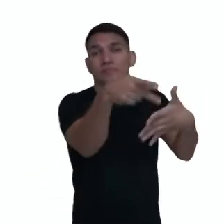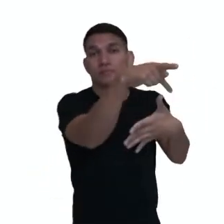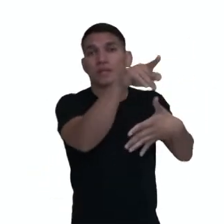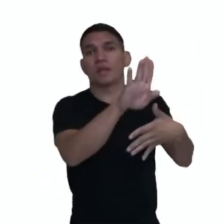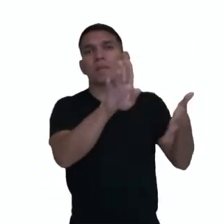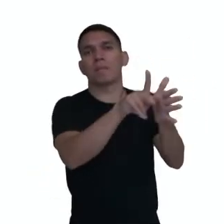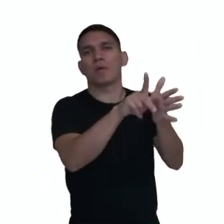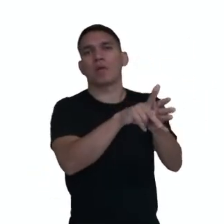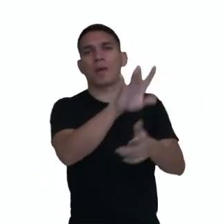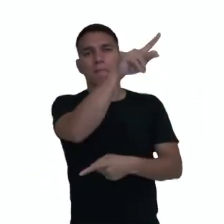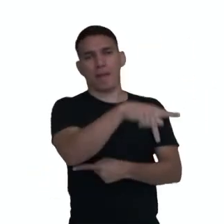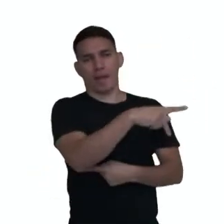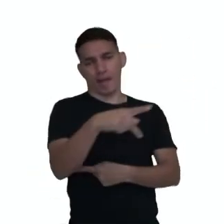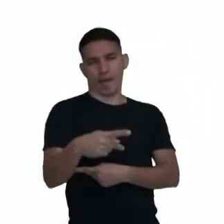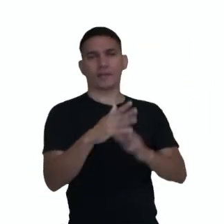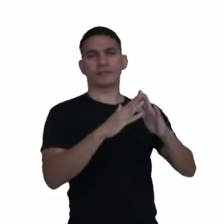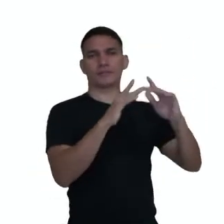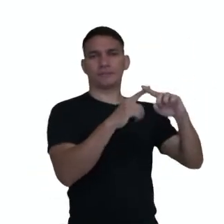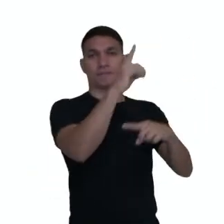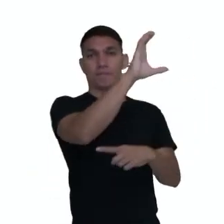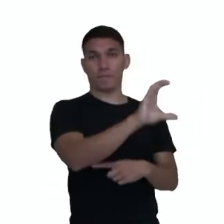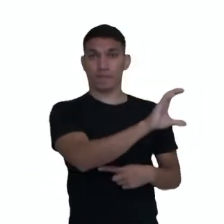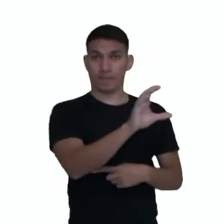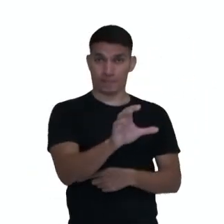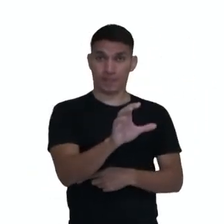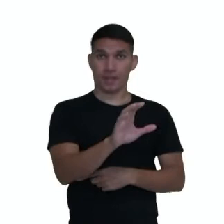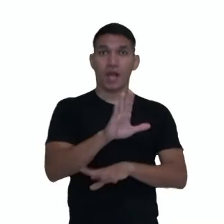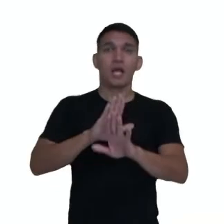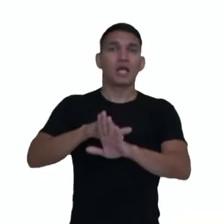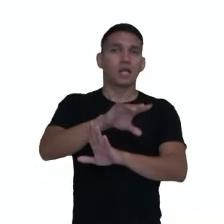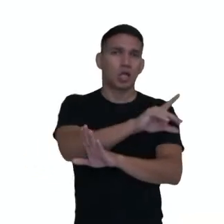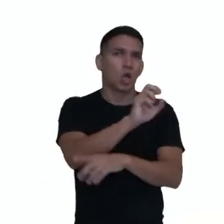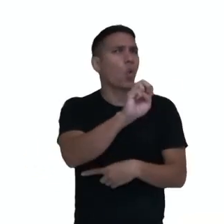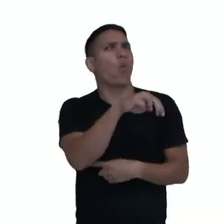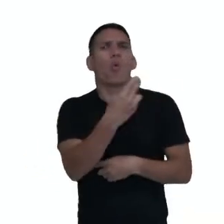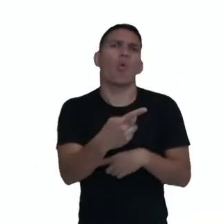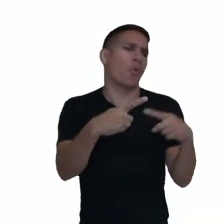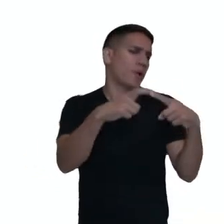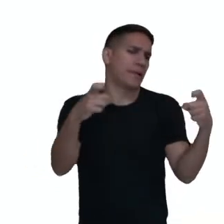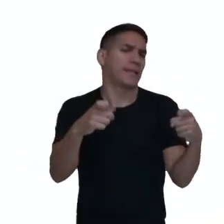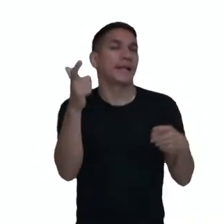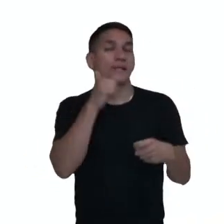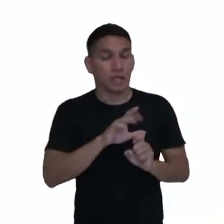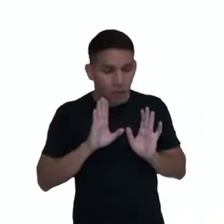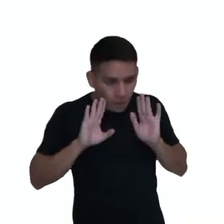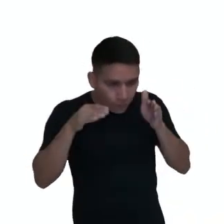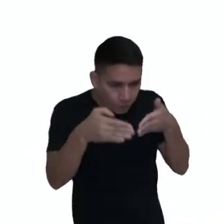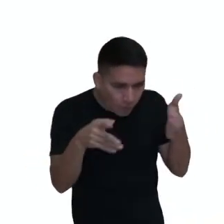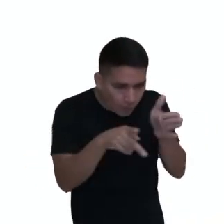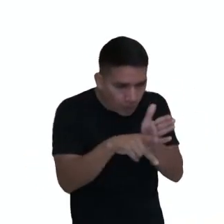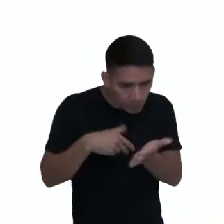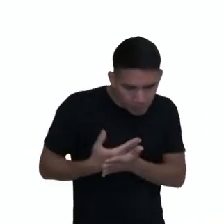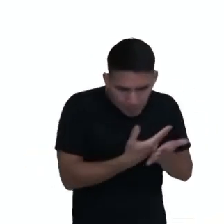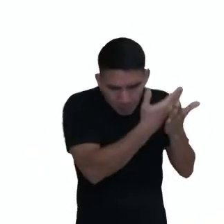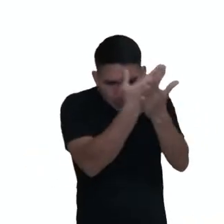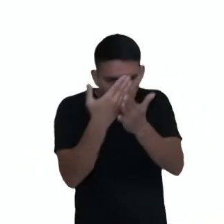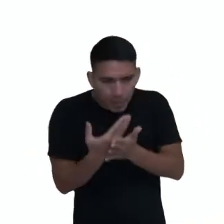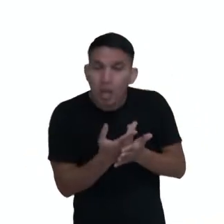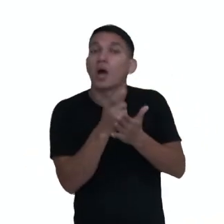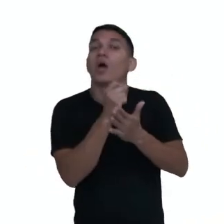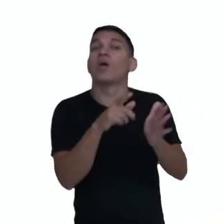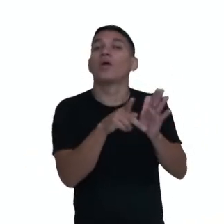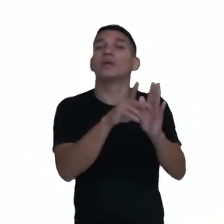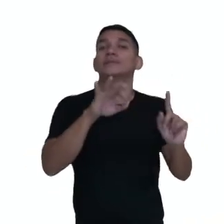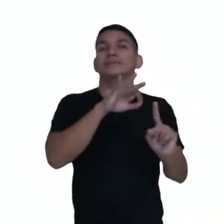santos padres da Igreja Católica. Ideologia ou ciência que se dedica ao estudo da doutrina dos santos padres da